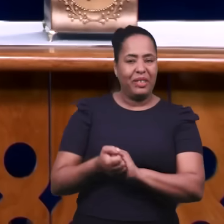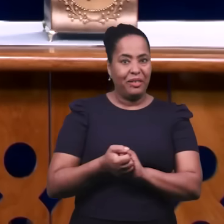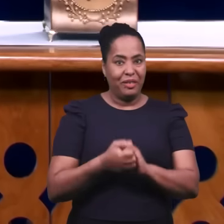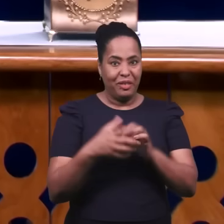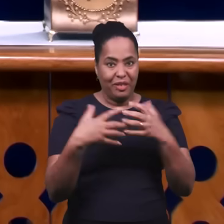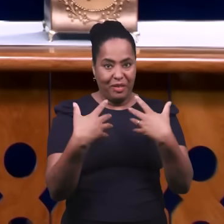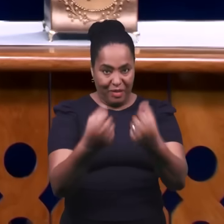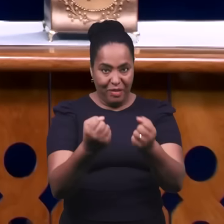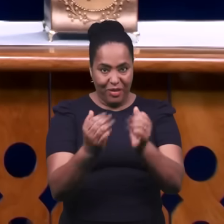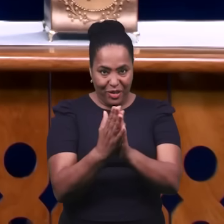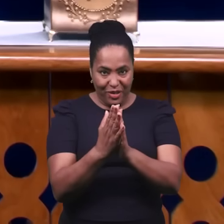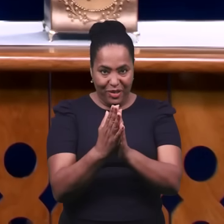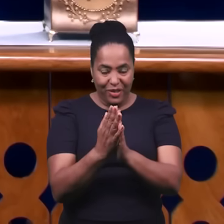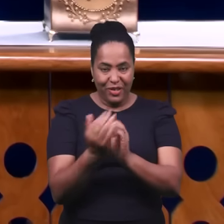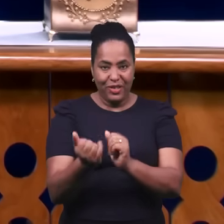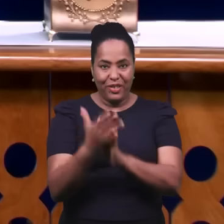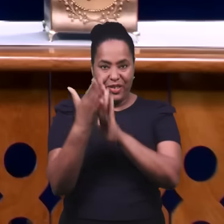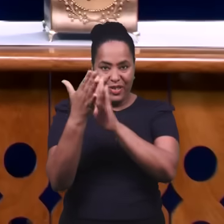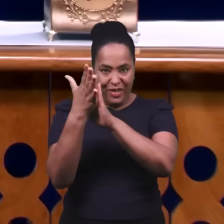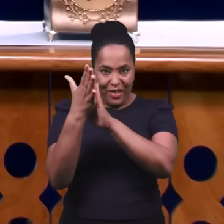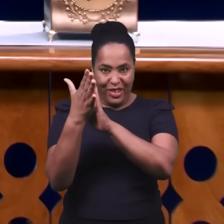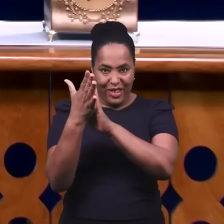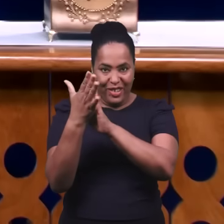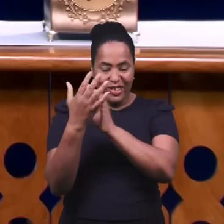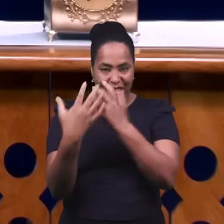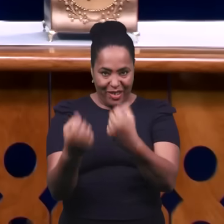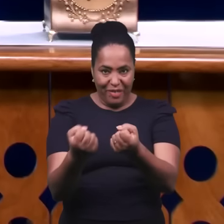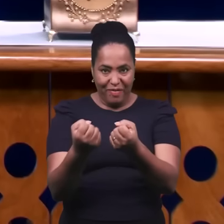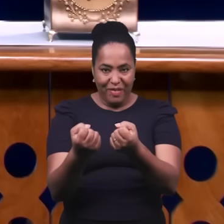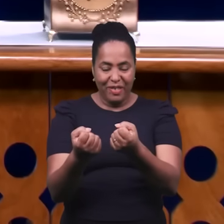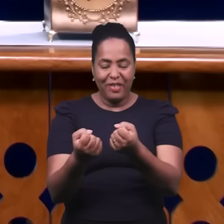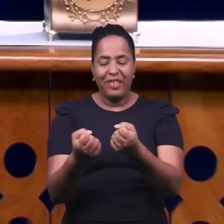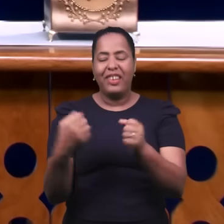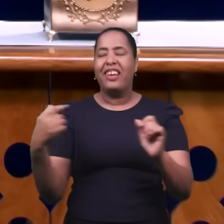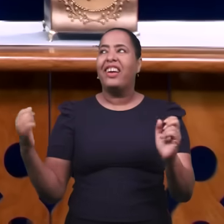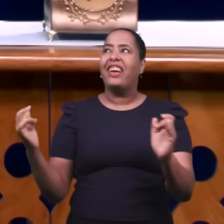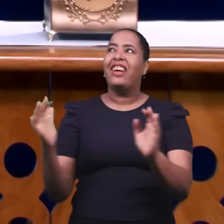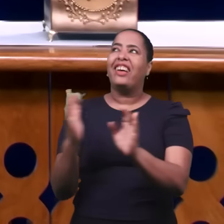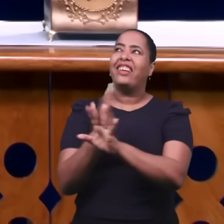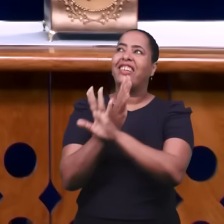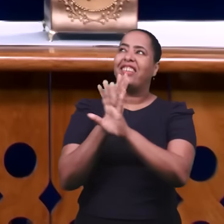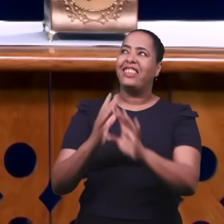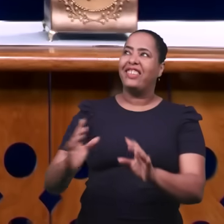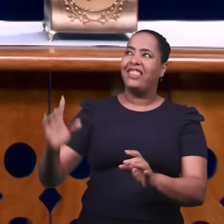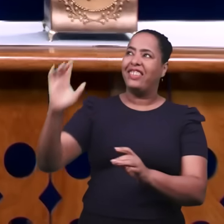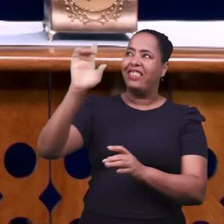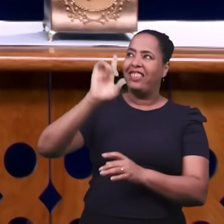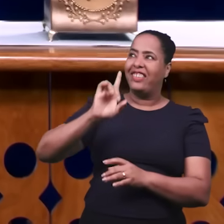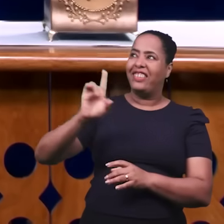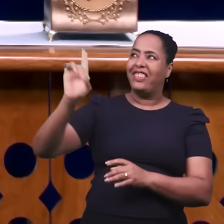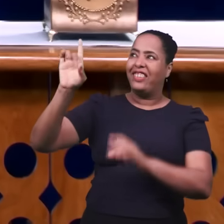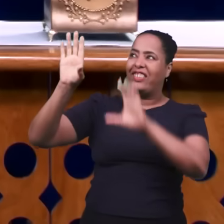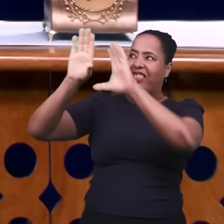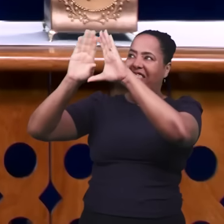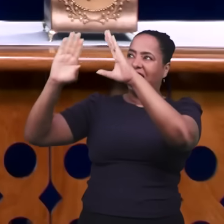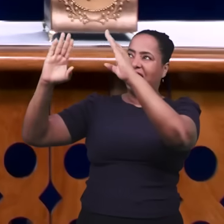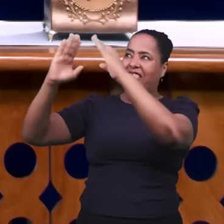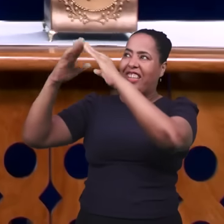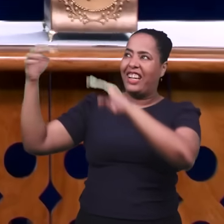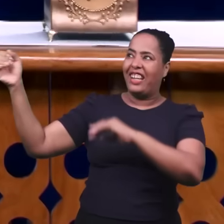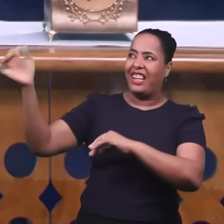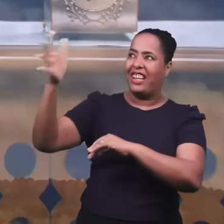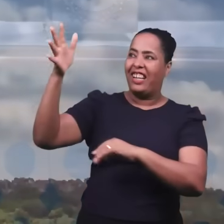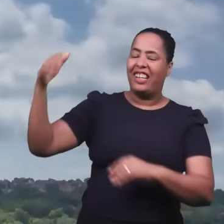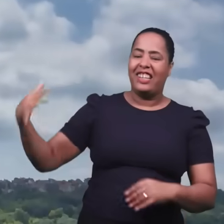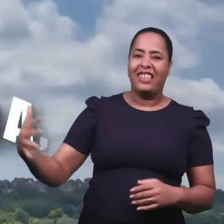juntos esse louvor, e ouvir este louvor, e estamos glorificando. Um novo lar me